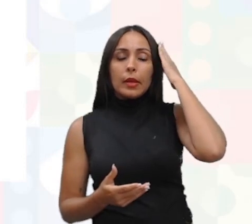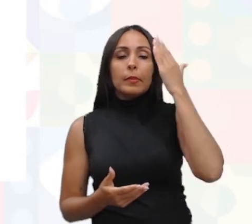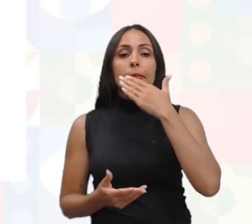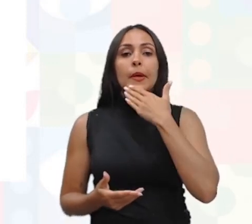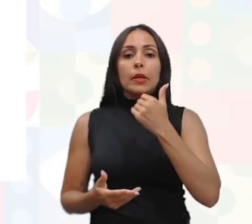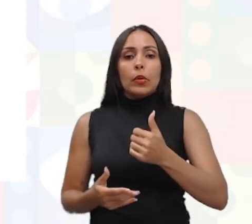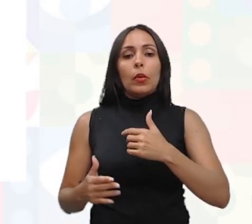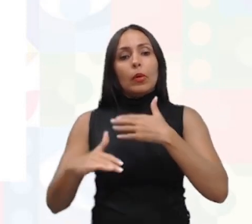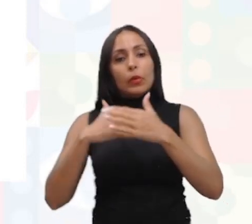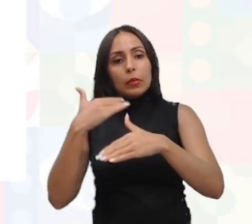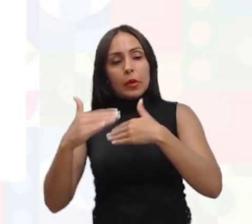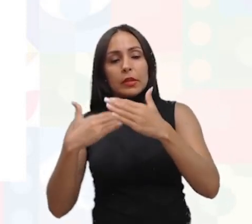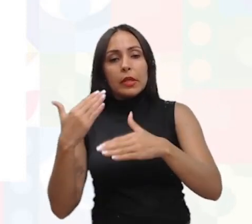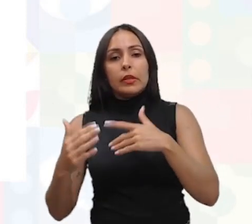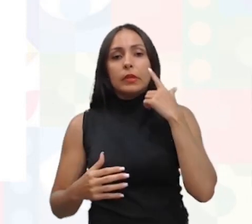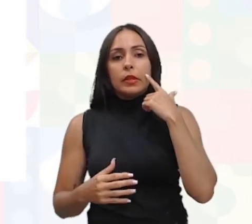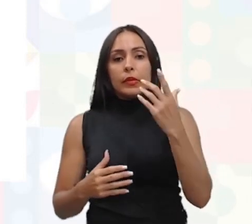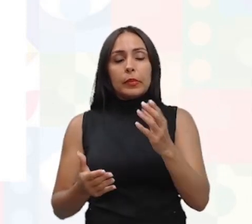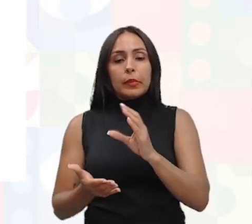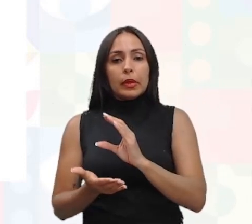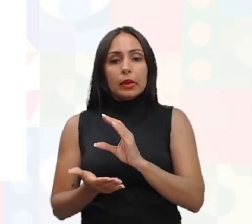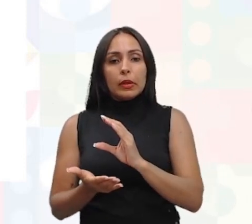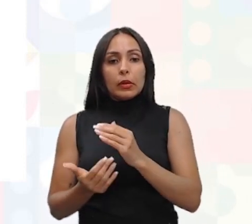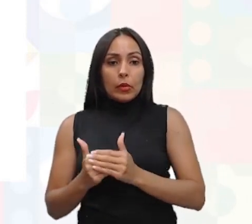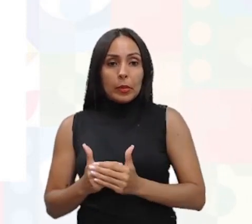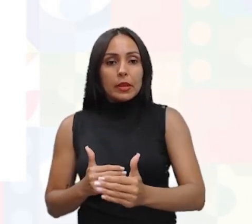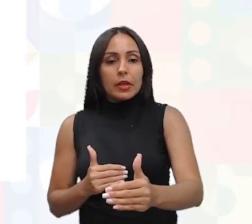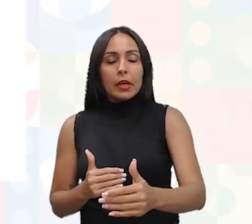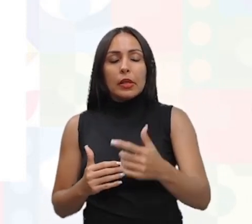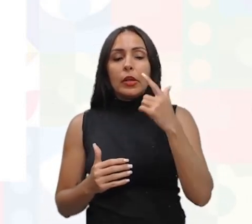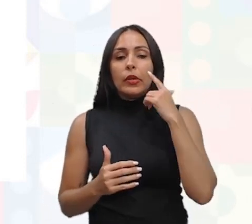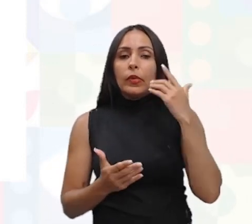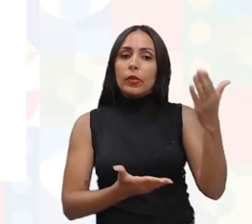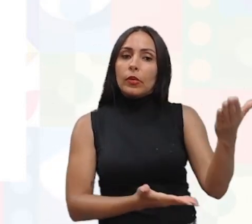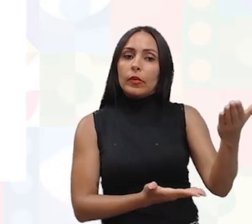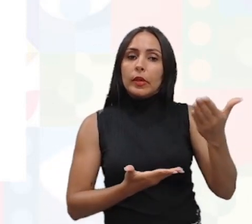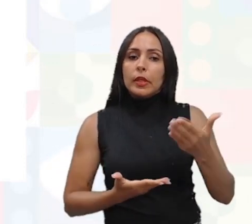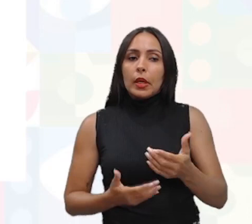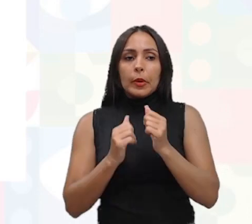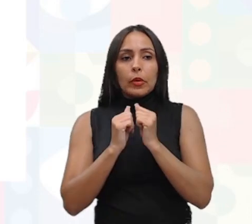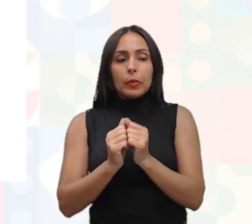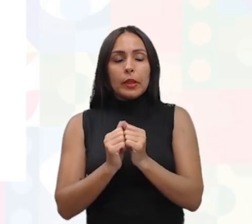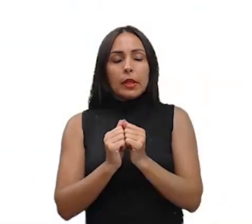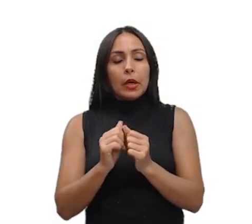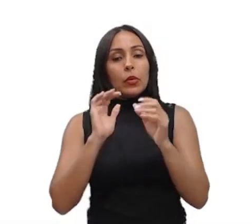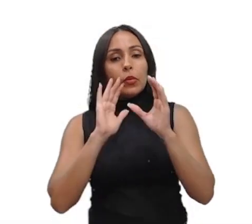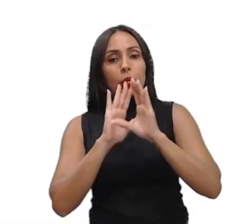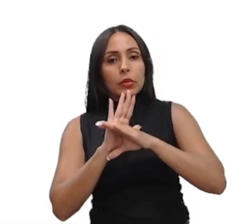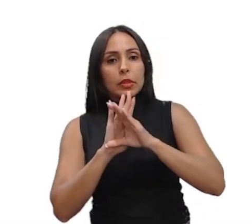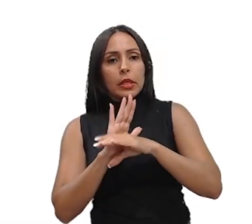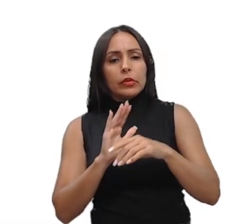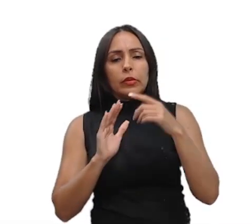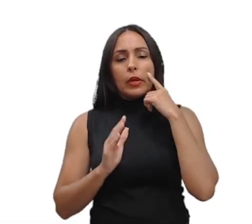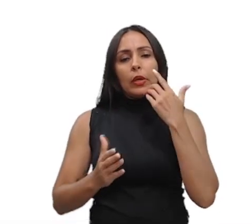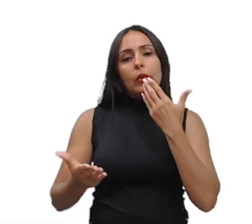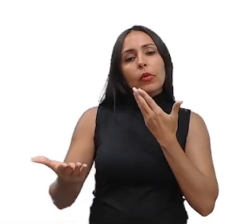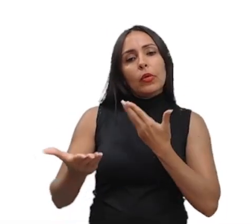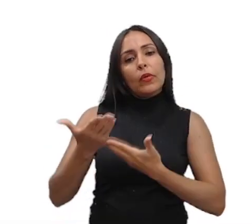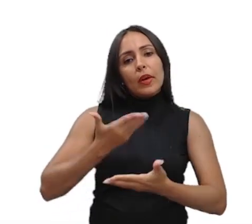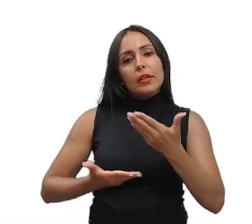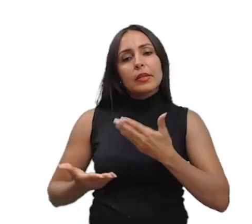esse processo. Para começar, eu vou te convidar para acompanhar esse conceito na minha tela e depois a gente conversa mais